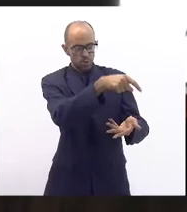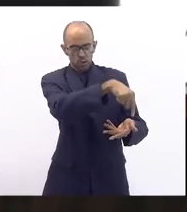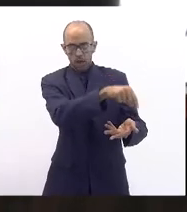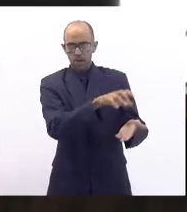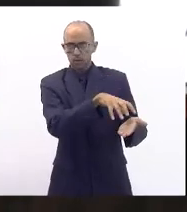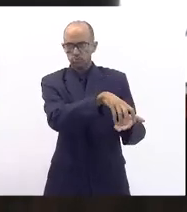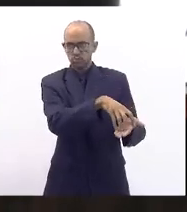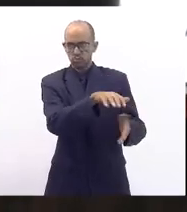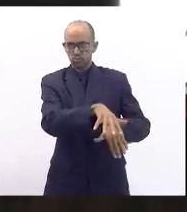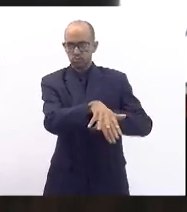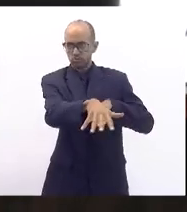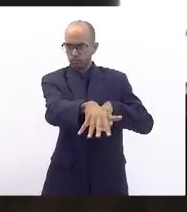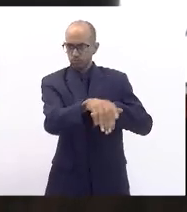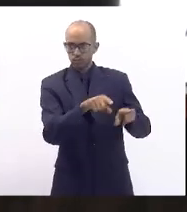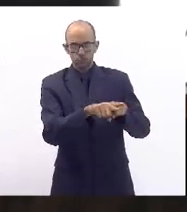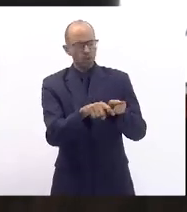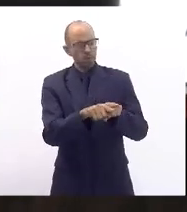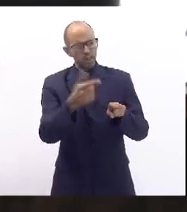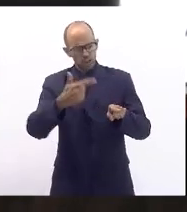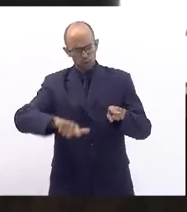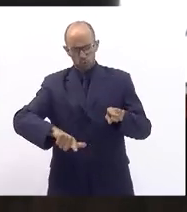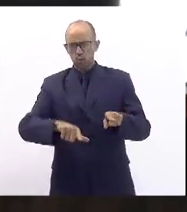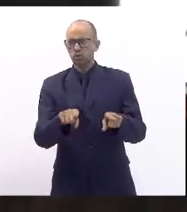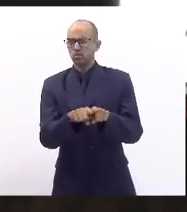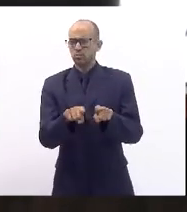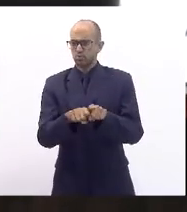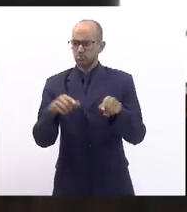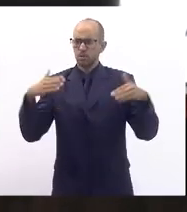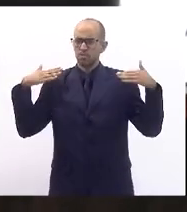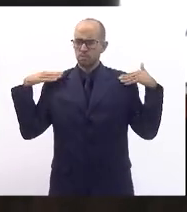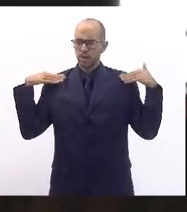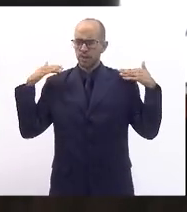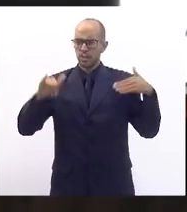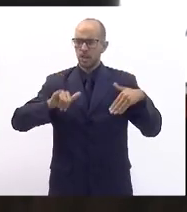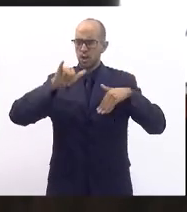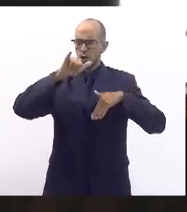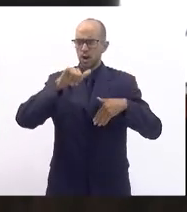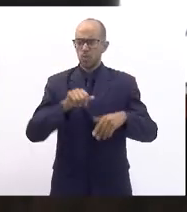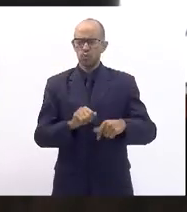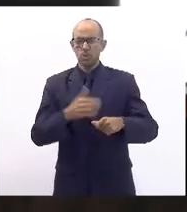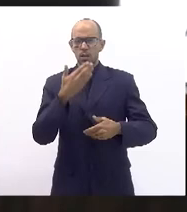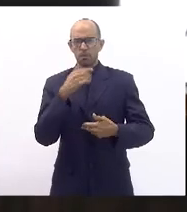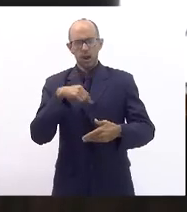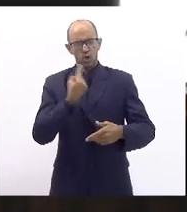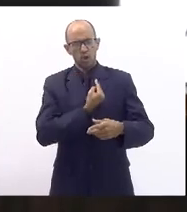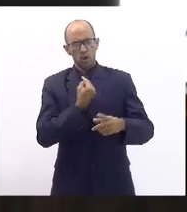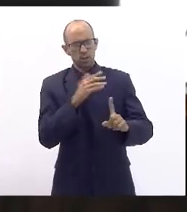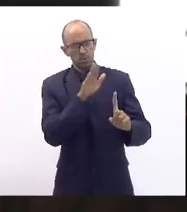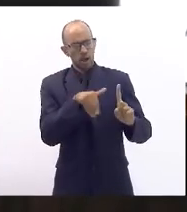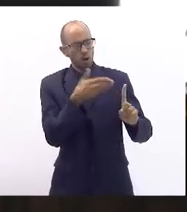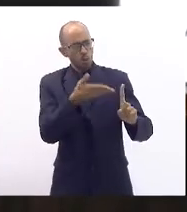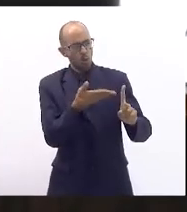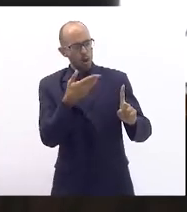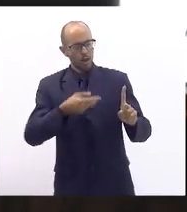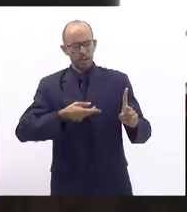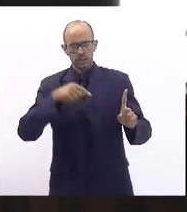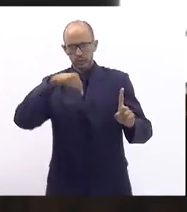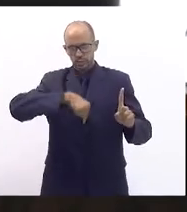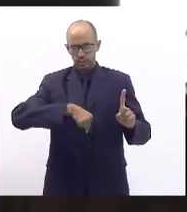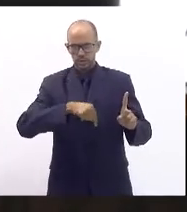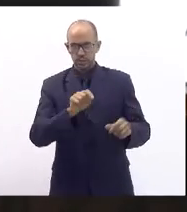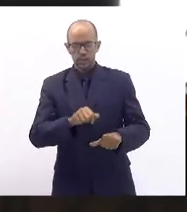Leste tensão das outras forças também então para nós é uma honra esse dia e podemos homenagear aqui